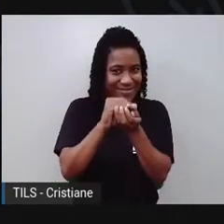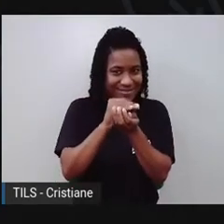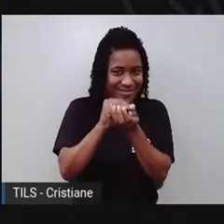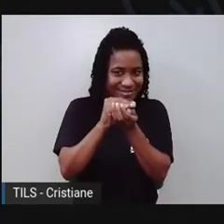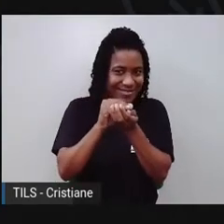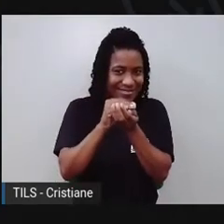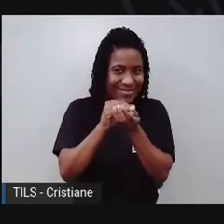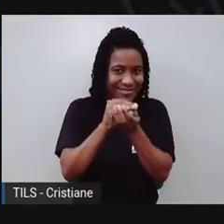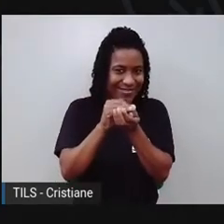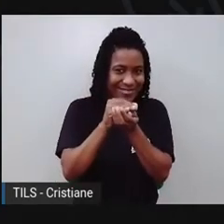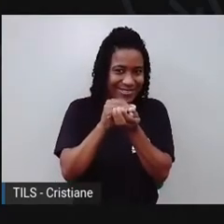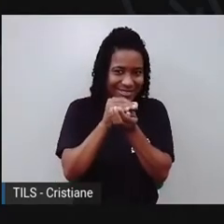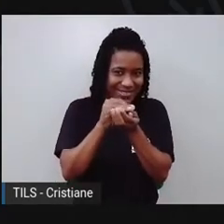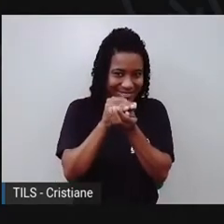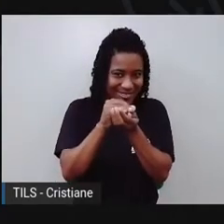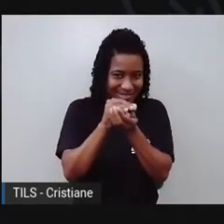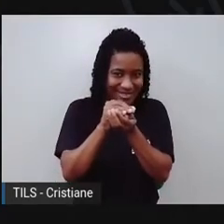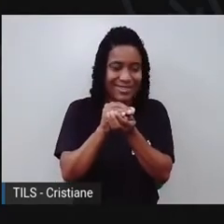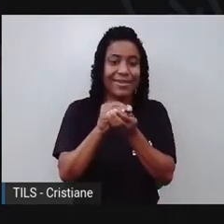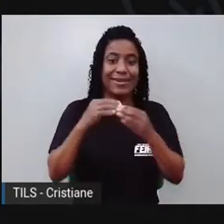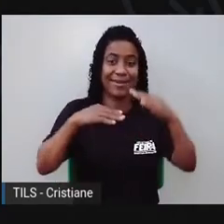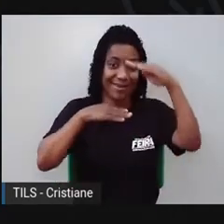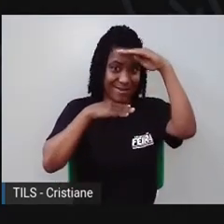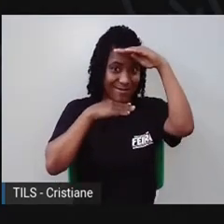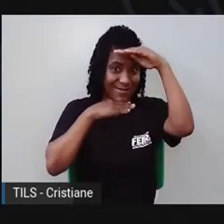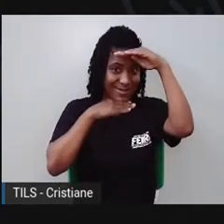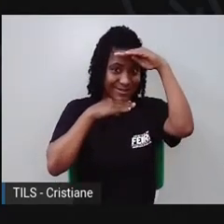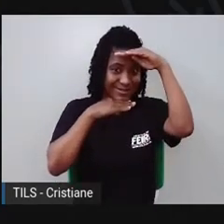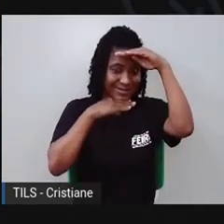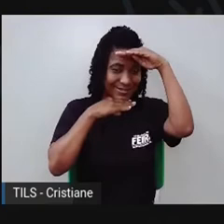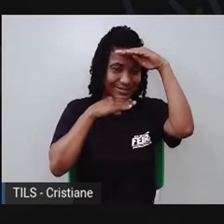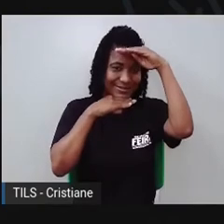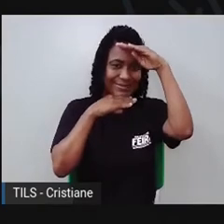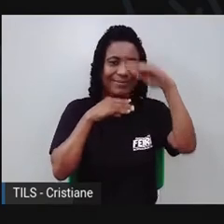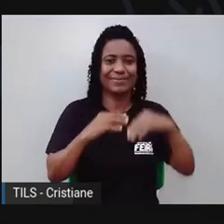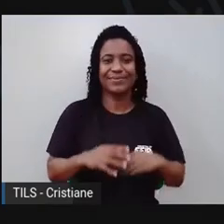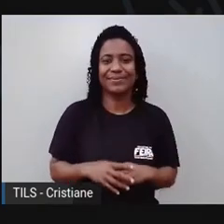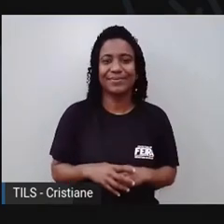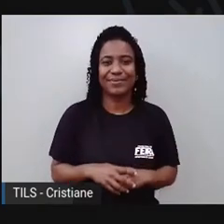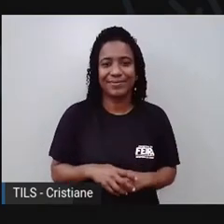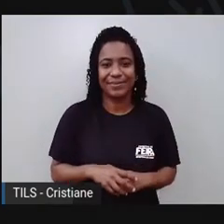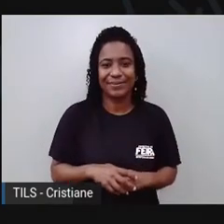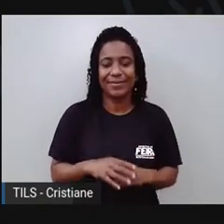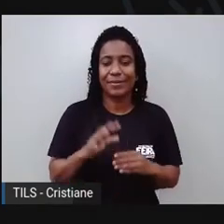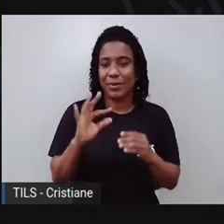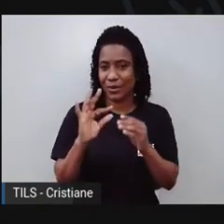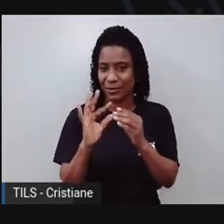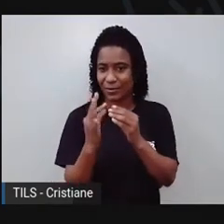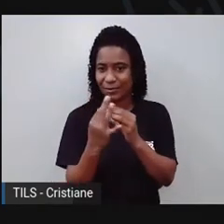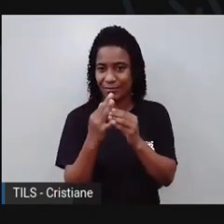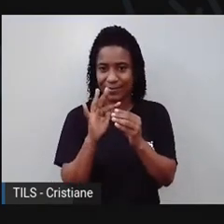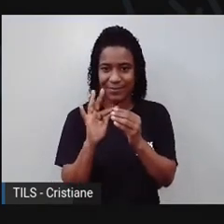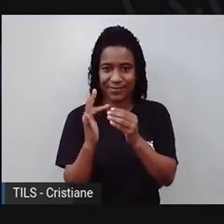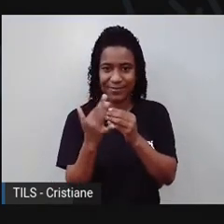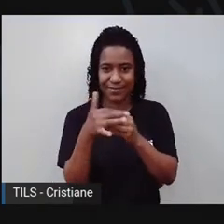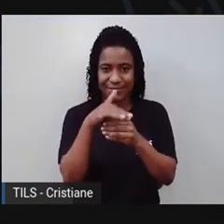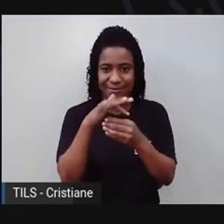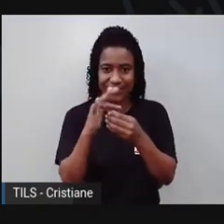porquinho, para fazer a cabeça. Molho o dedinho para dar uma alisadinha na peça.